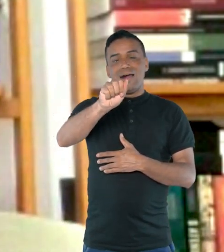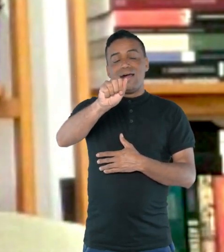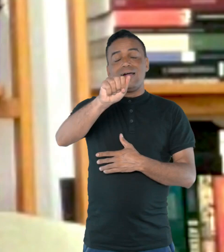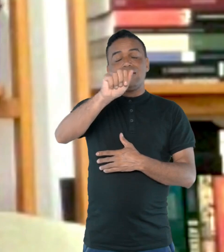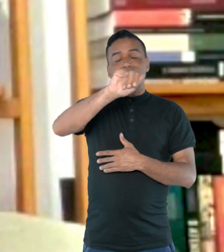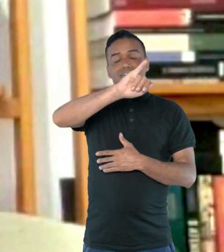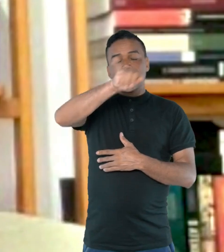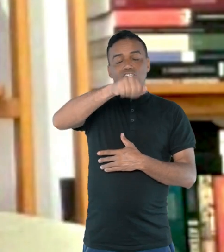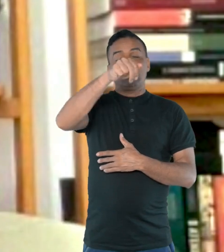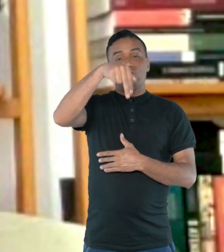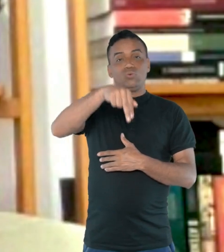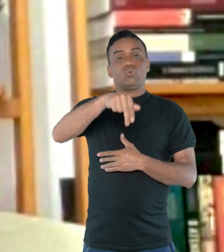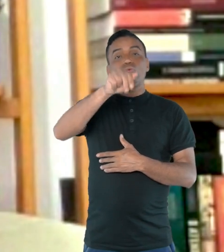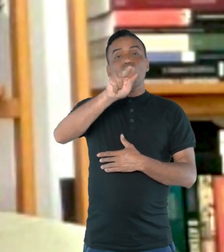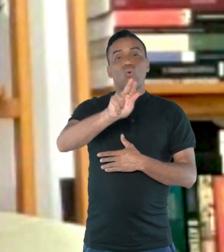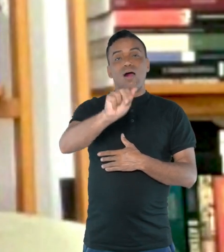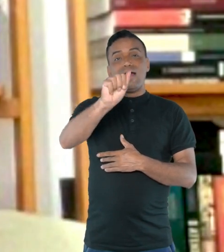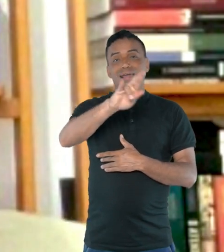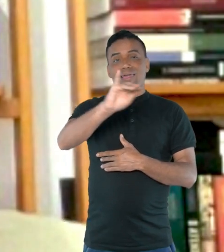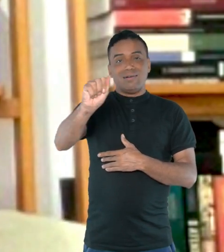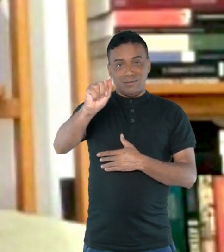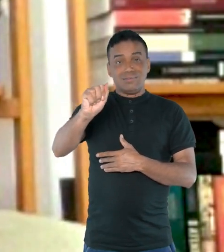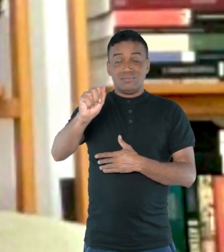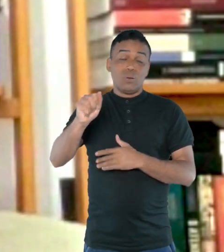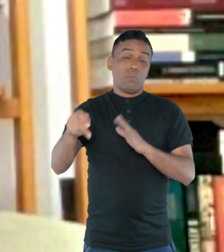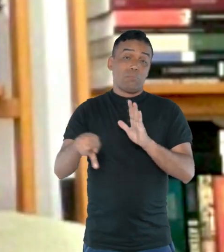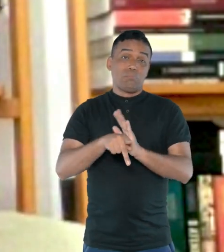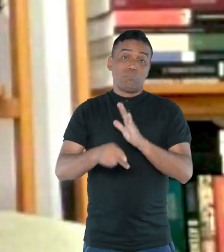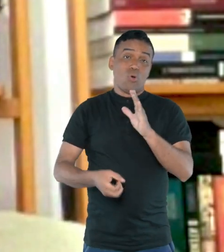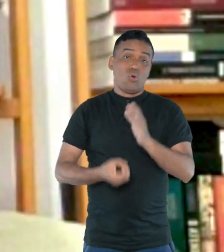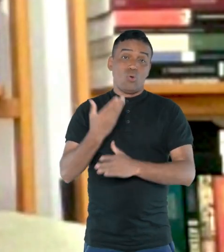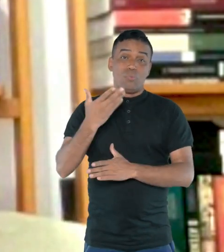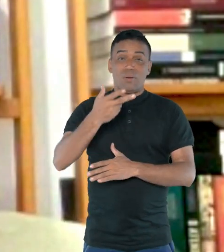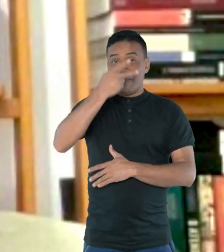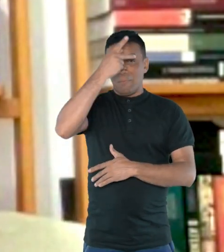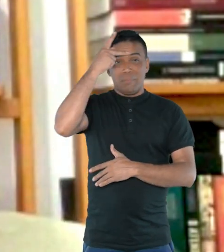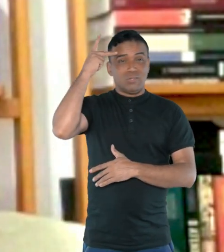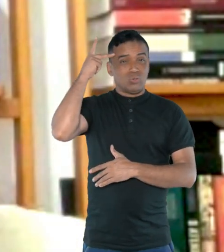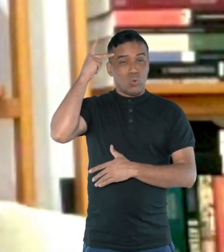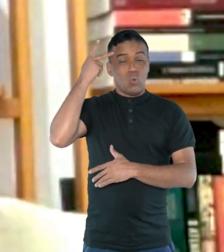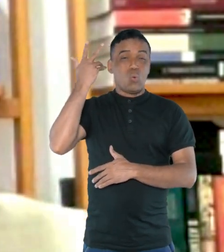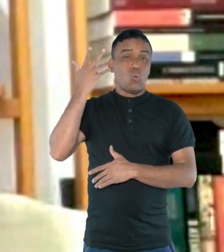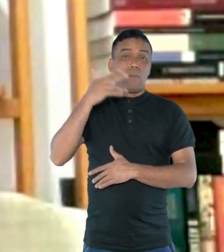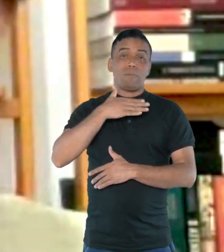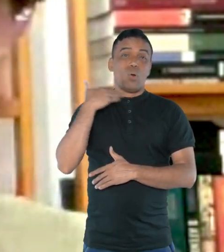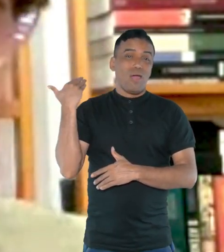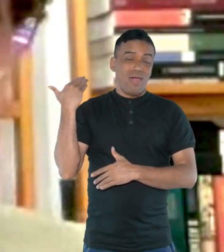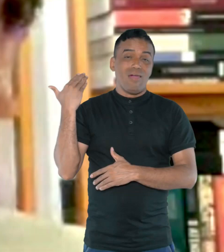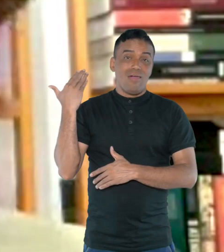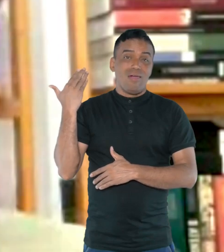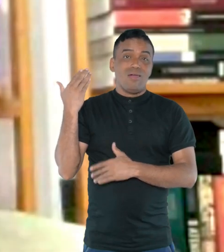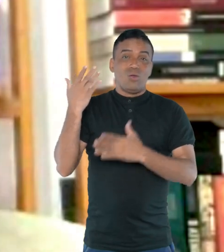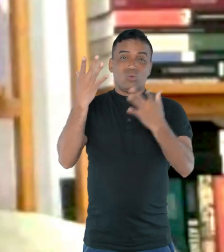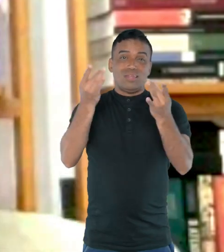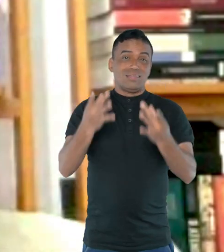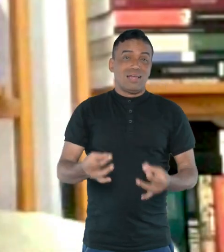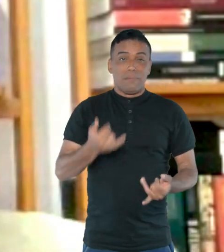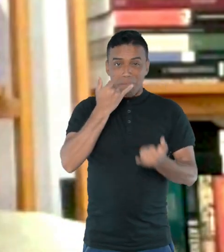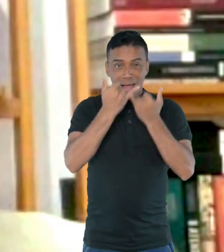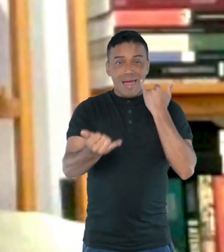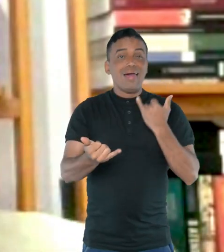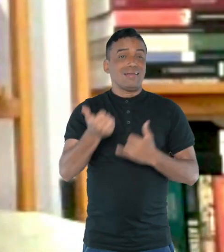que aparece com as características da mulher descrita como a mãe dele, né? Como ele descreve a mãe. Então ele